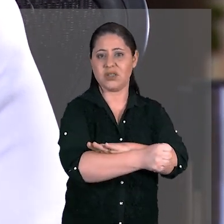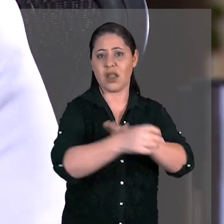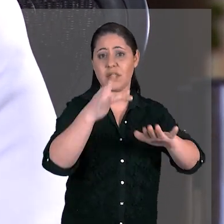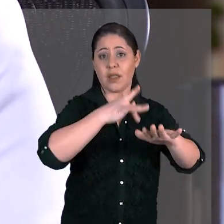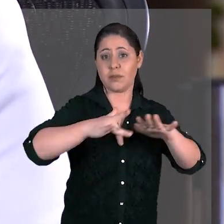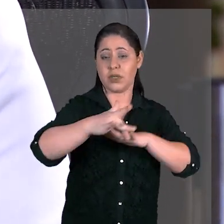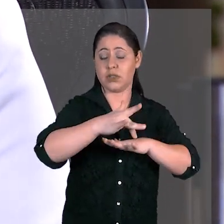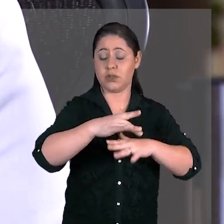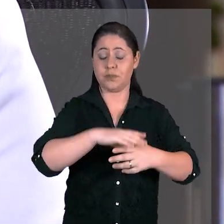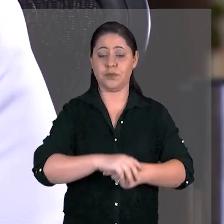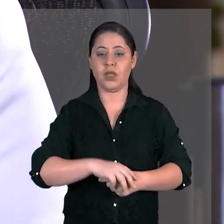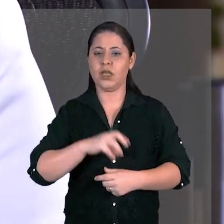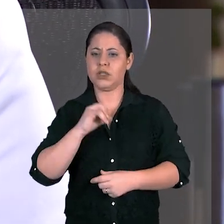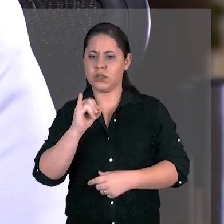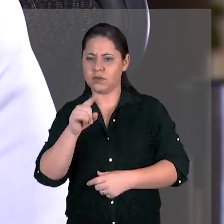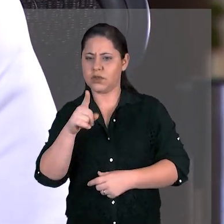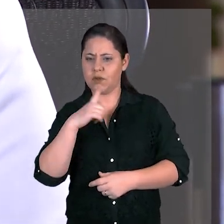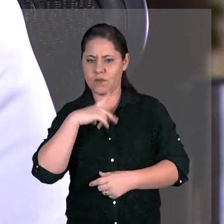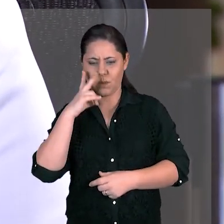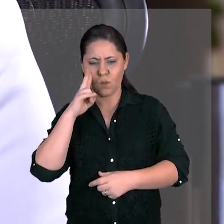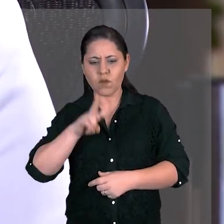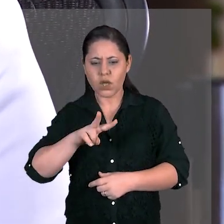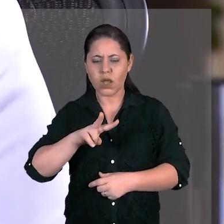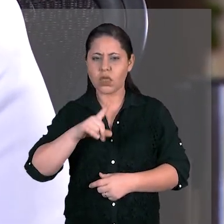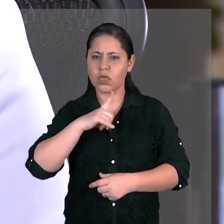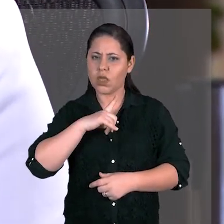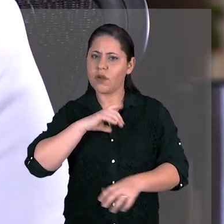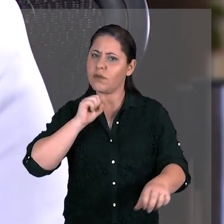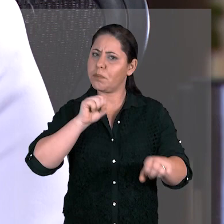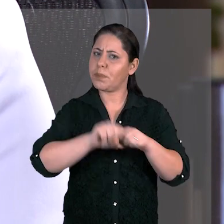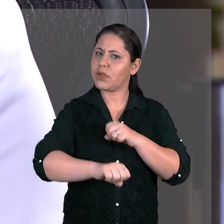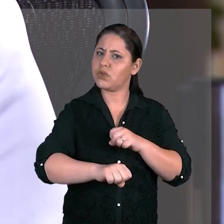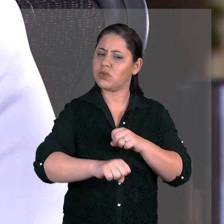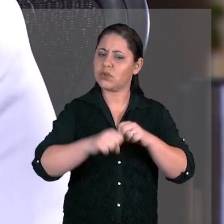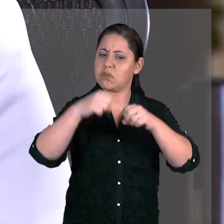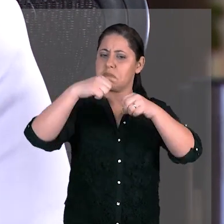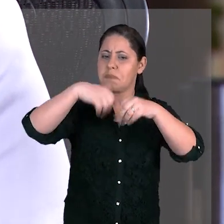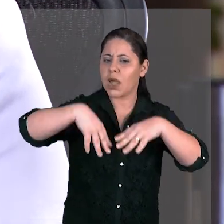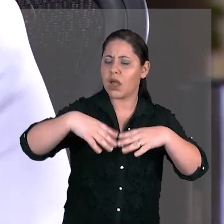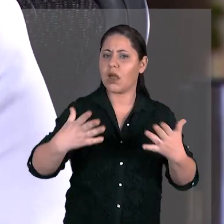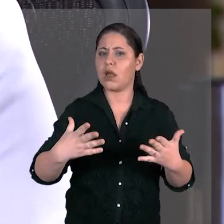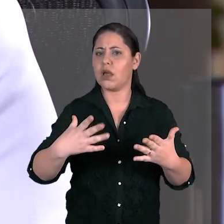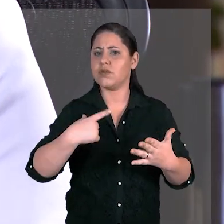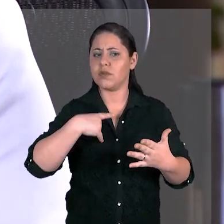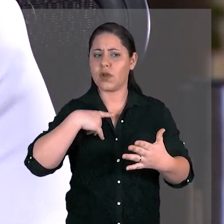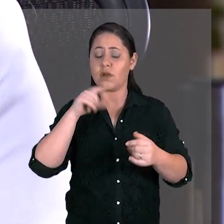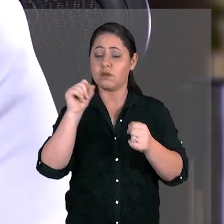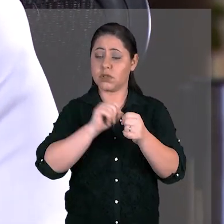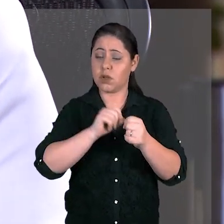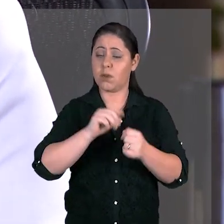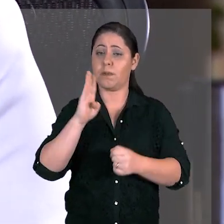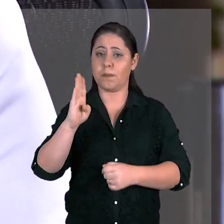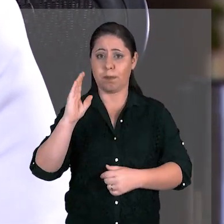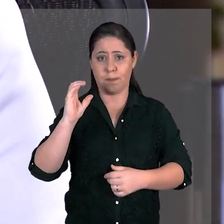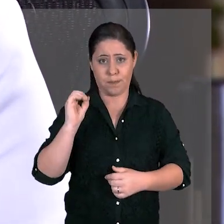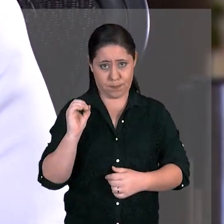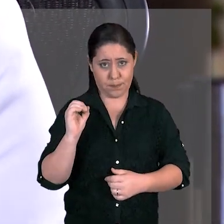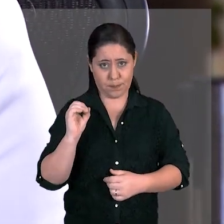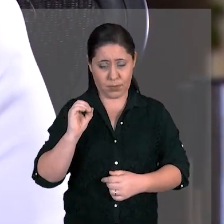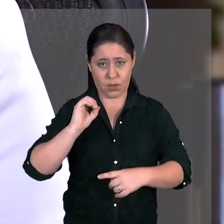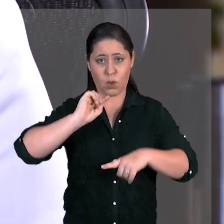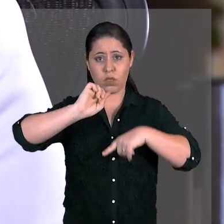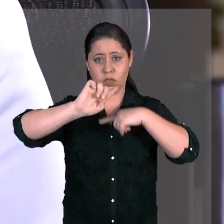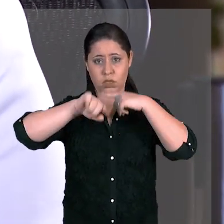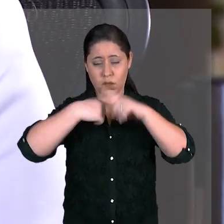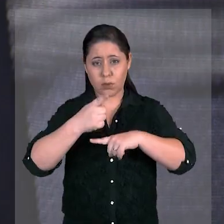verificou que ocorreu algum dano, você vai fazer aquilo que nós falamos anteriormente. Você vai fazer um boletim de ocorrência, você vai fazer